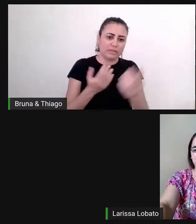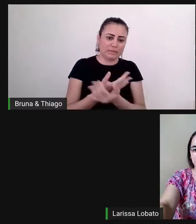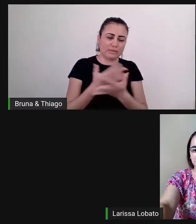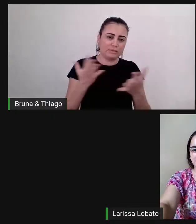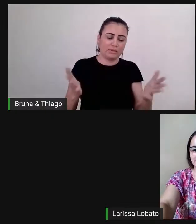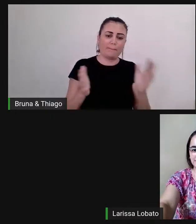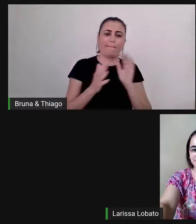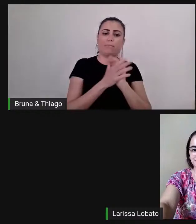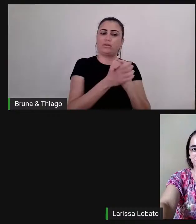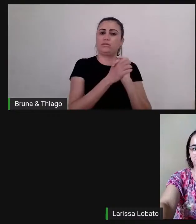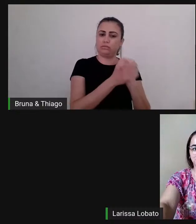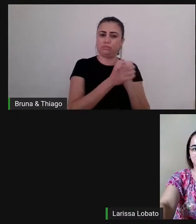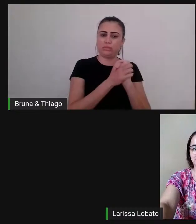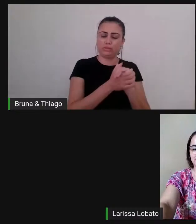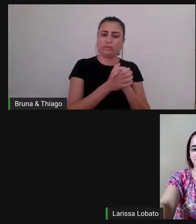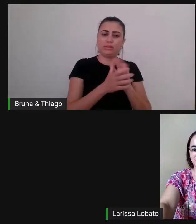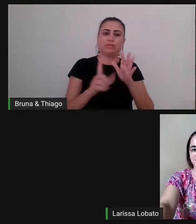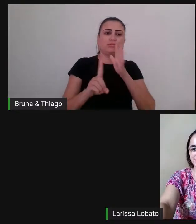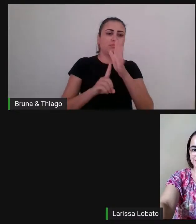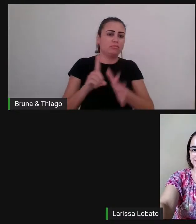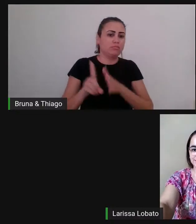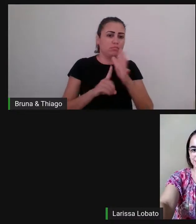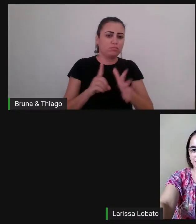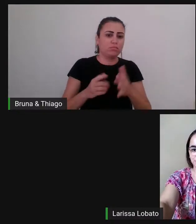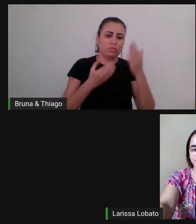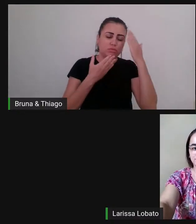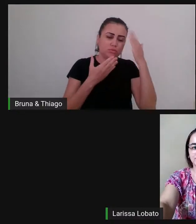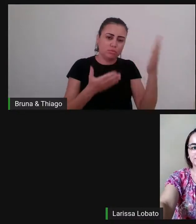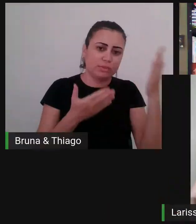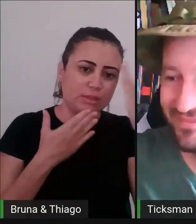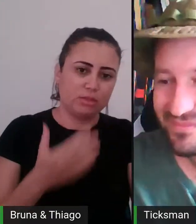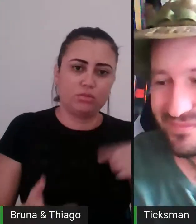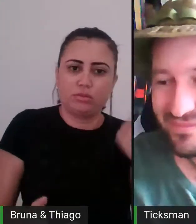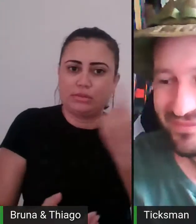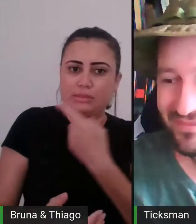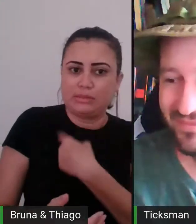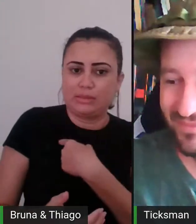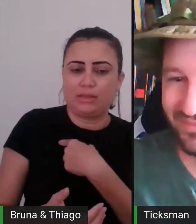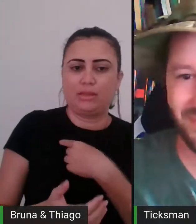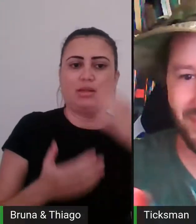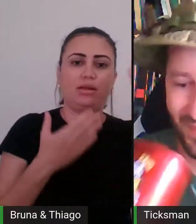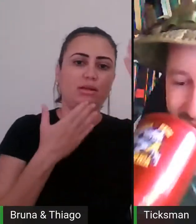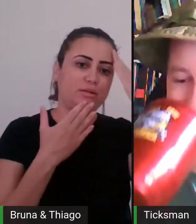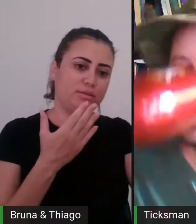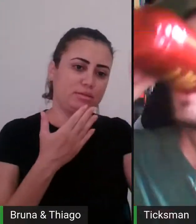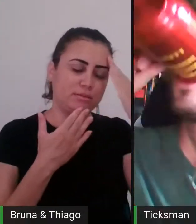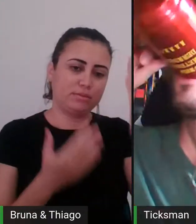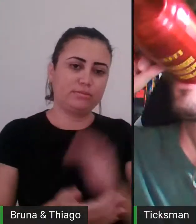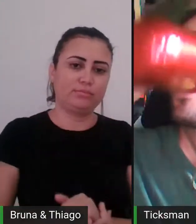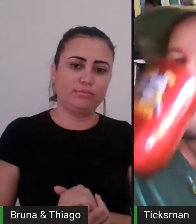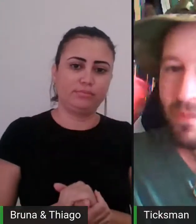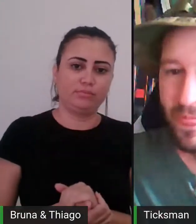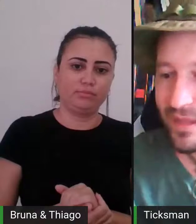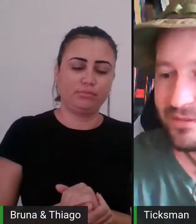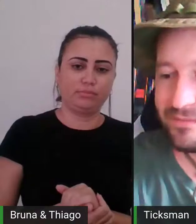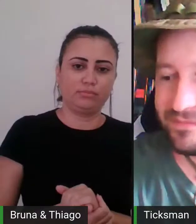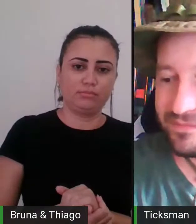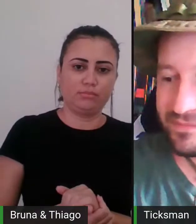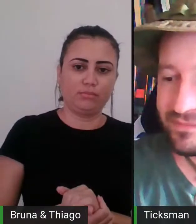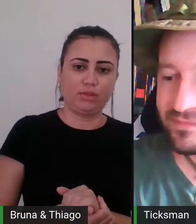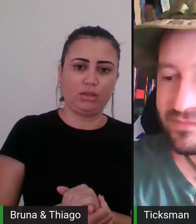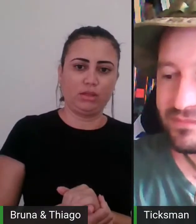Parabéns, professor, pela palestra. Muito obrigada. Nós que agradecemos. Vamos estar inserindo o